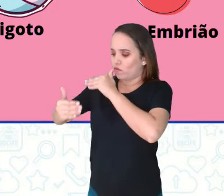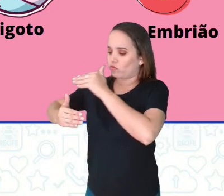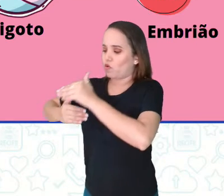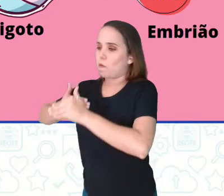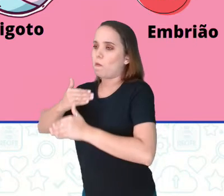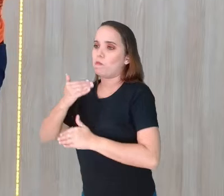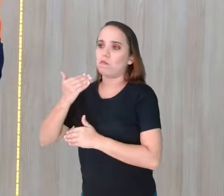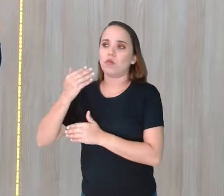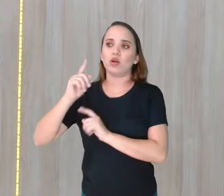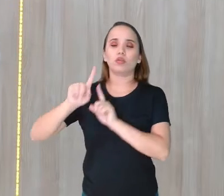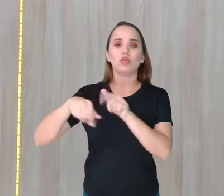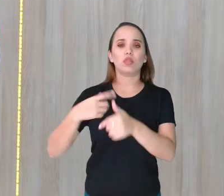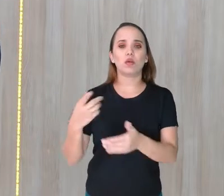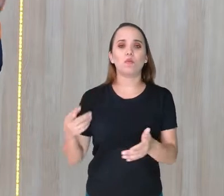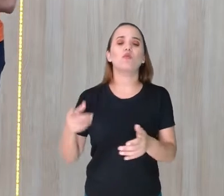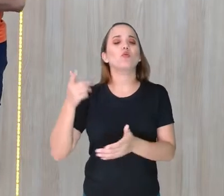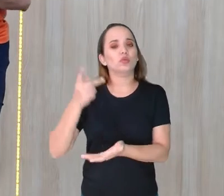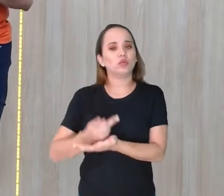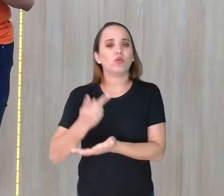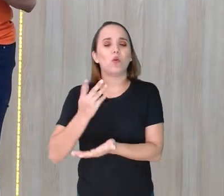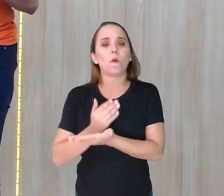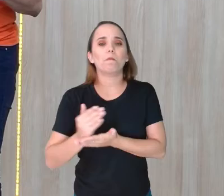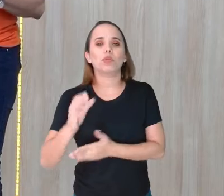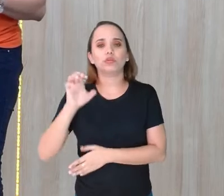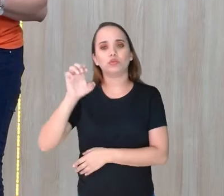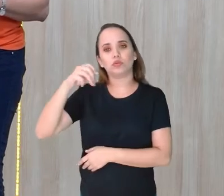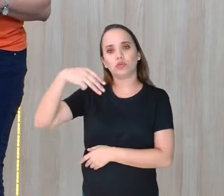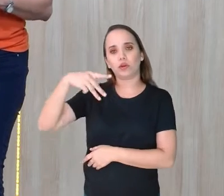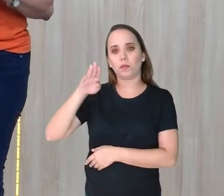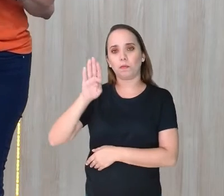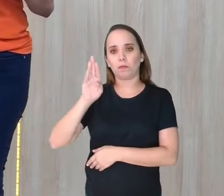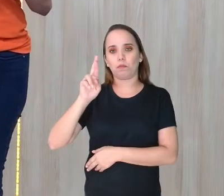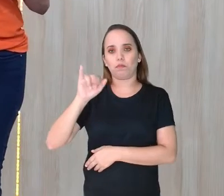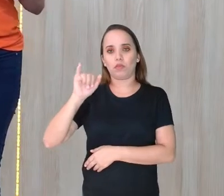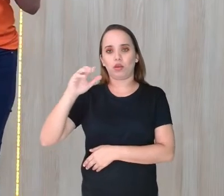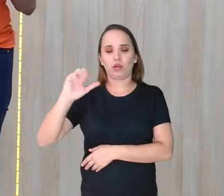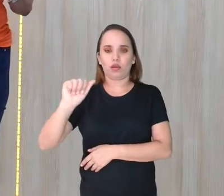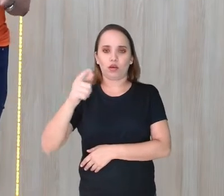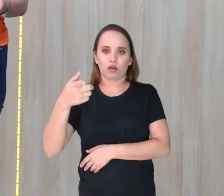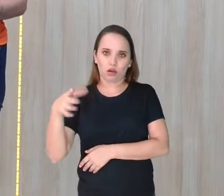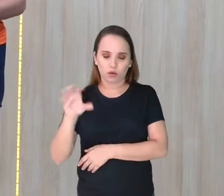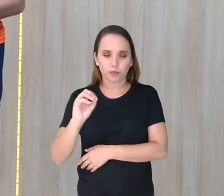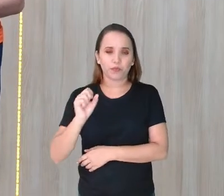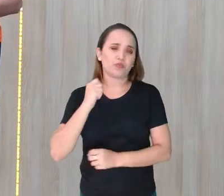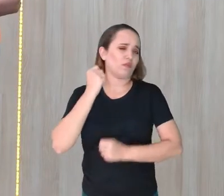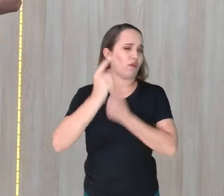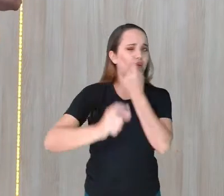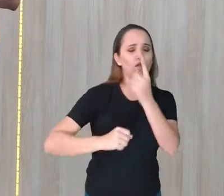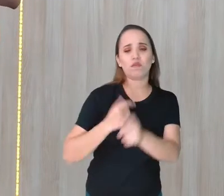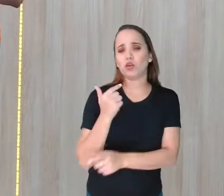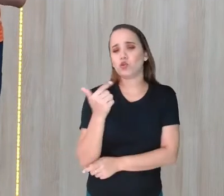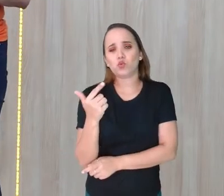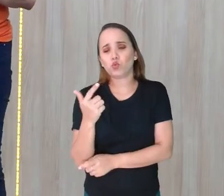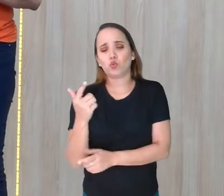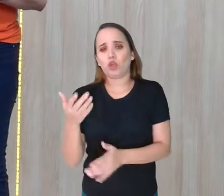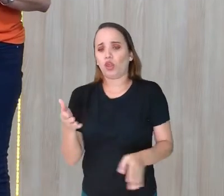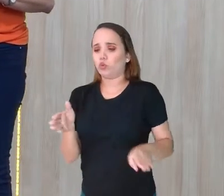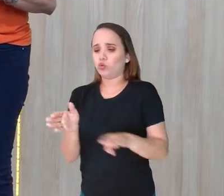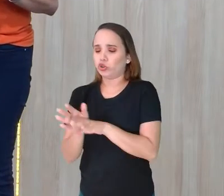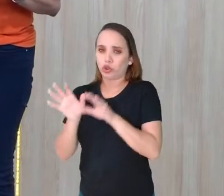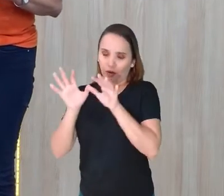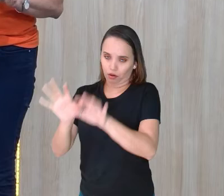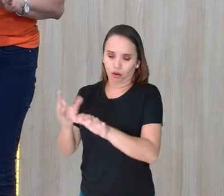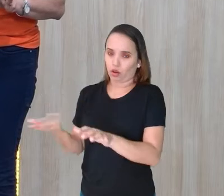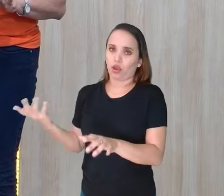fecundação, ou quando não se encontra o óvulo com o espermatozoide, ou ocorre algum impedimento, né? Então não ocorre